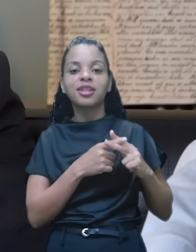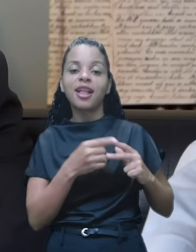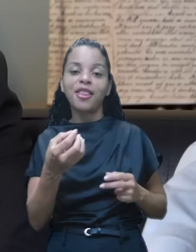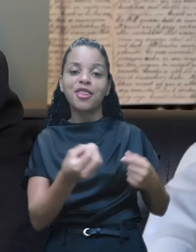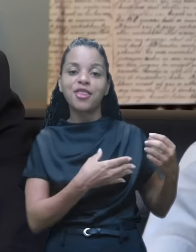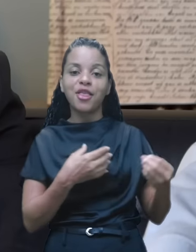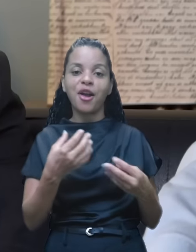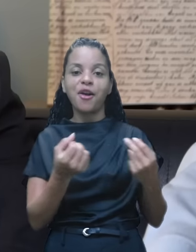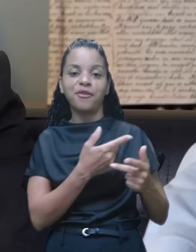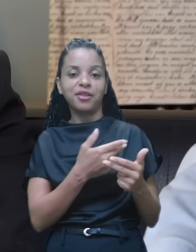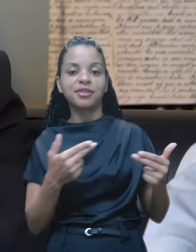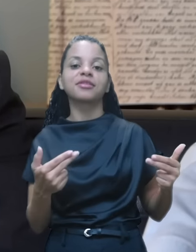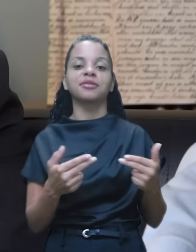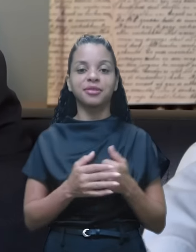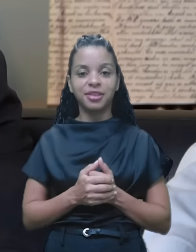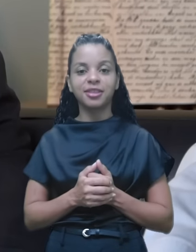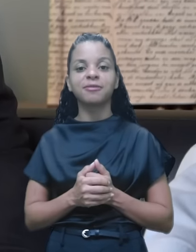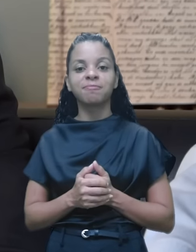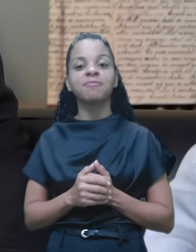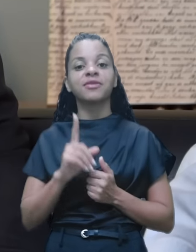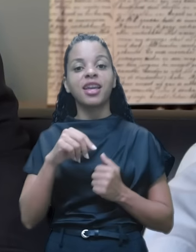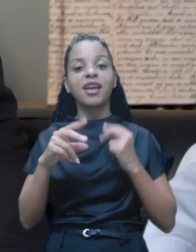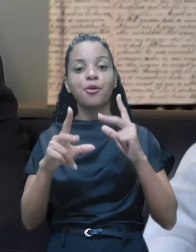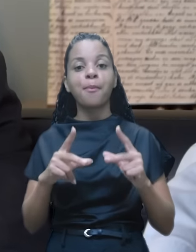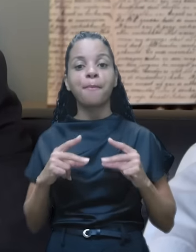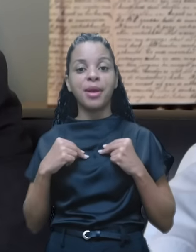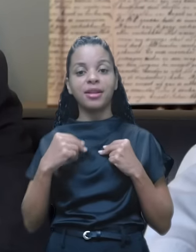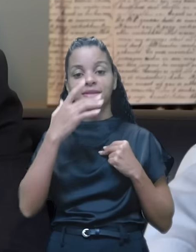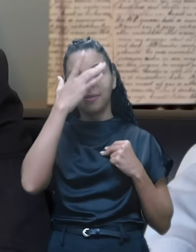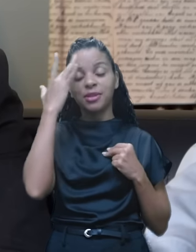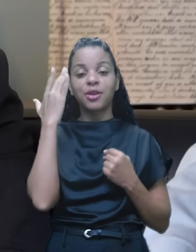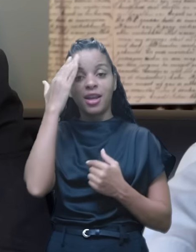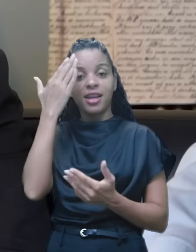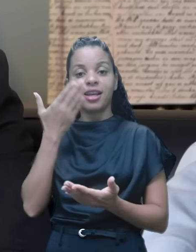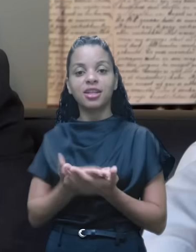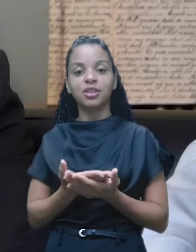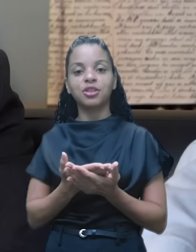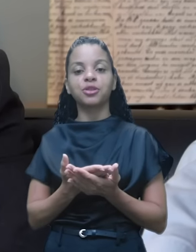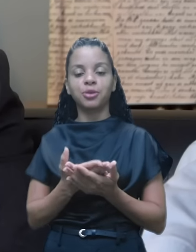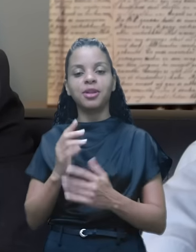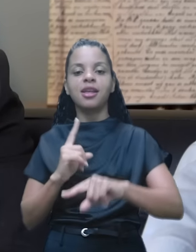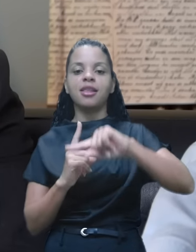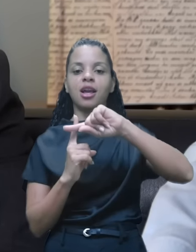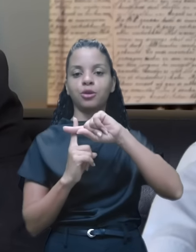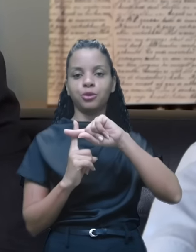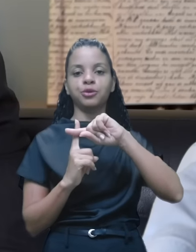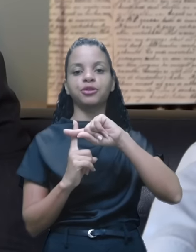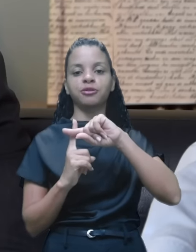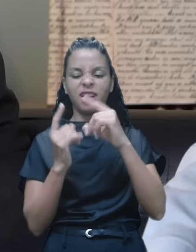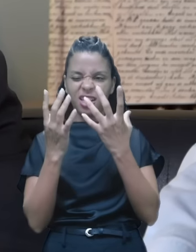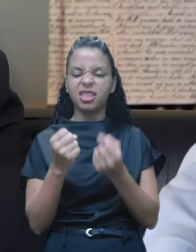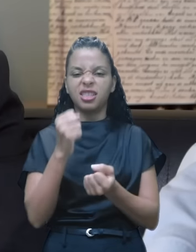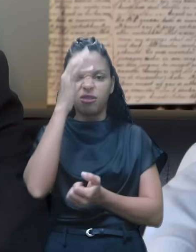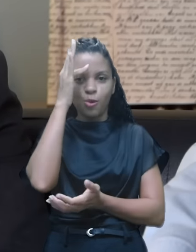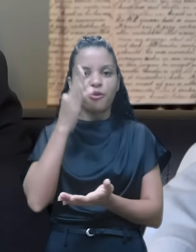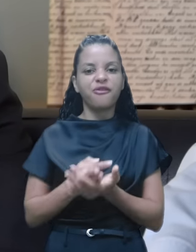gente sempre esperou, aquilo que é a recompensa daquele que acreditou na morte de Jesus Cristo na cruz,